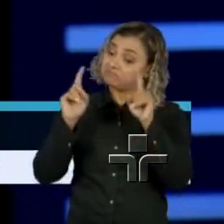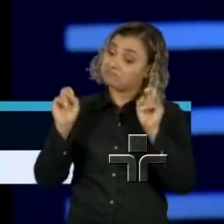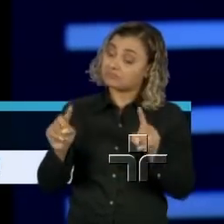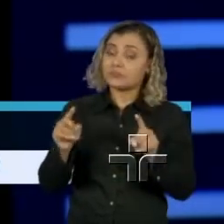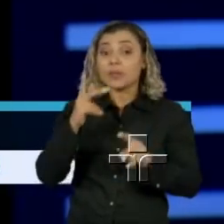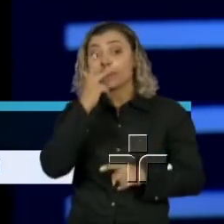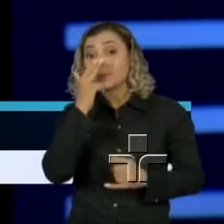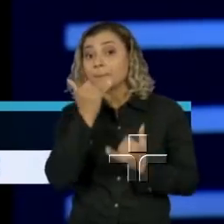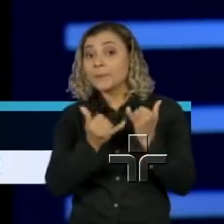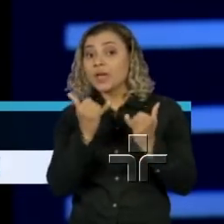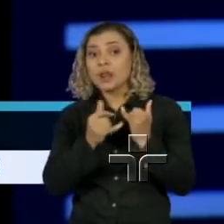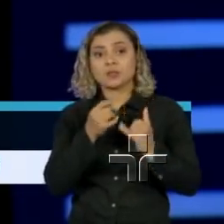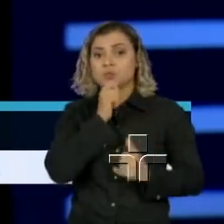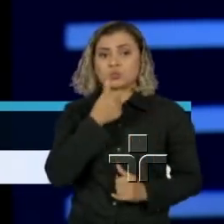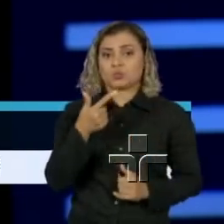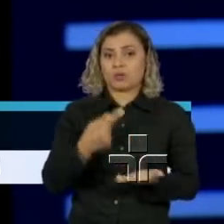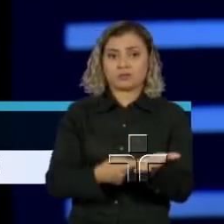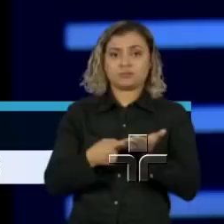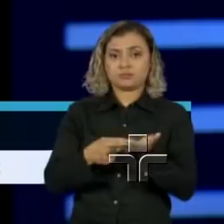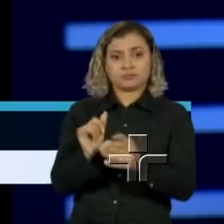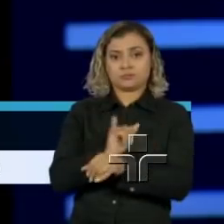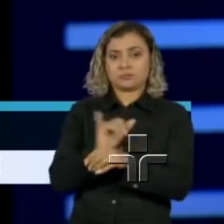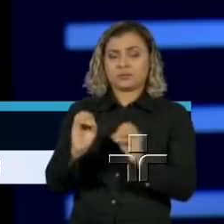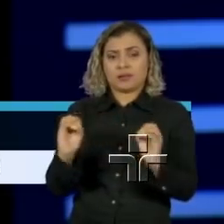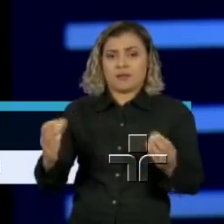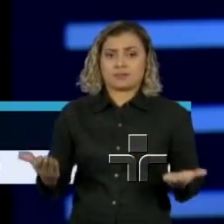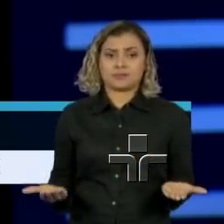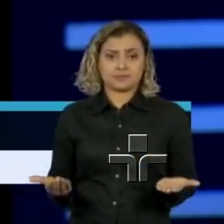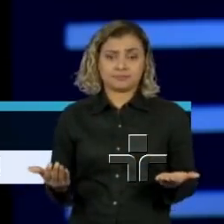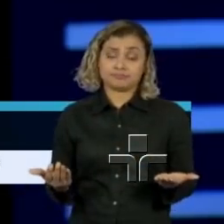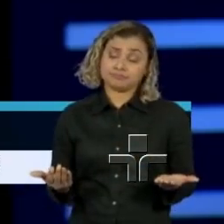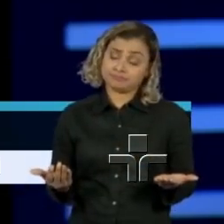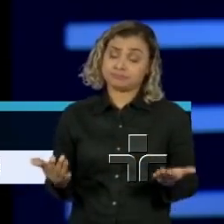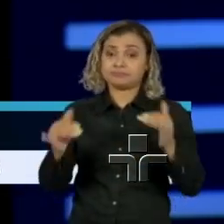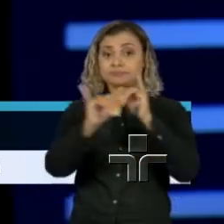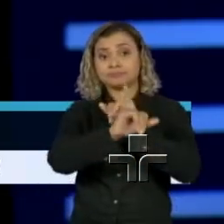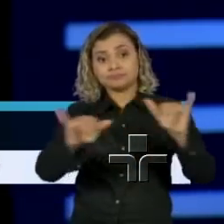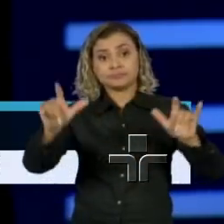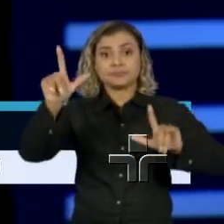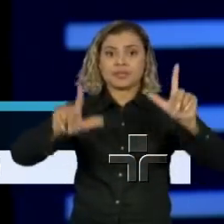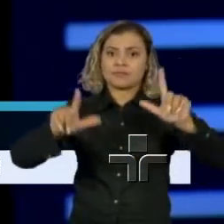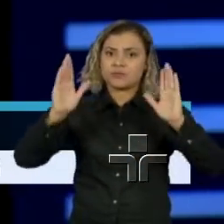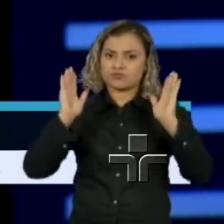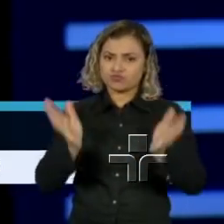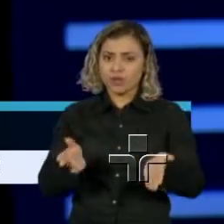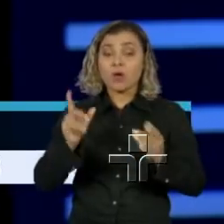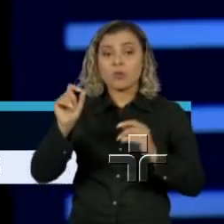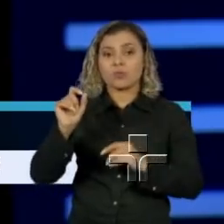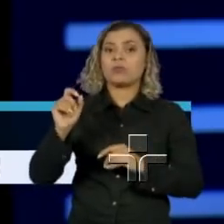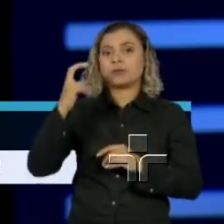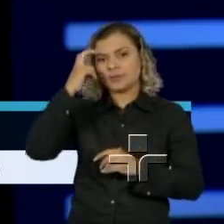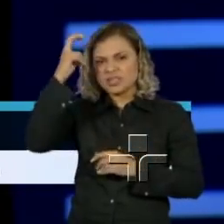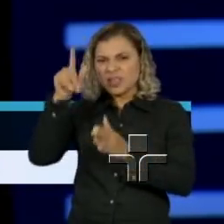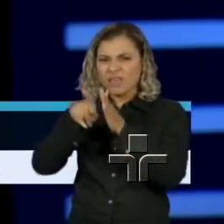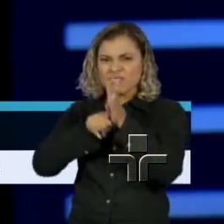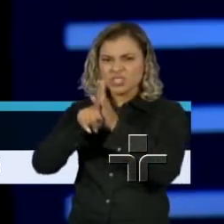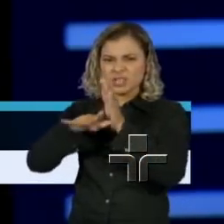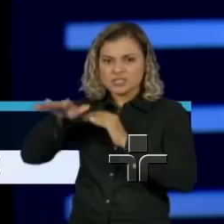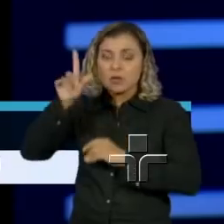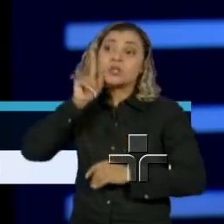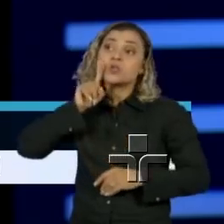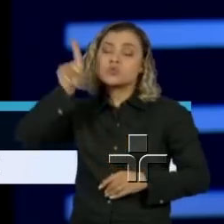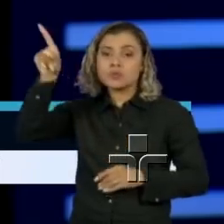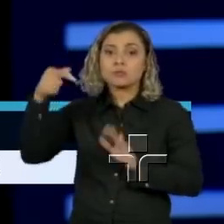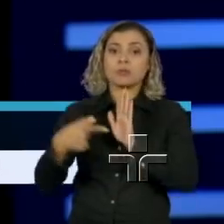que dá é que não há. Segundo algumas, foi noticiado pela imprensa, a inteligência norte-americana tinha apresentado